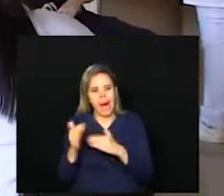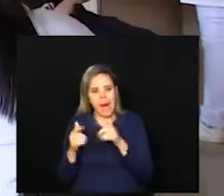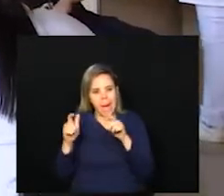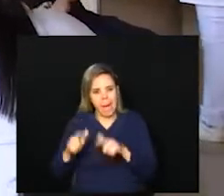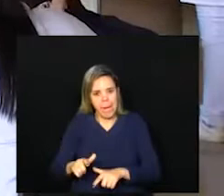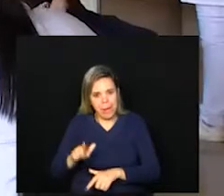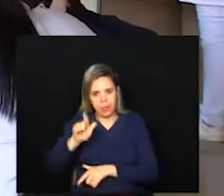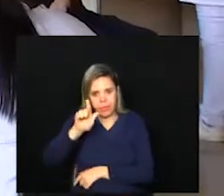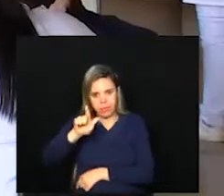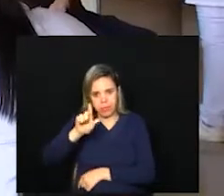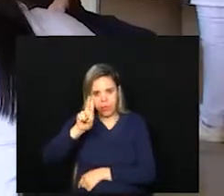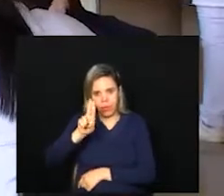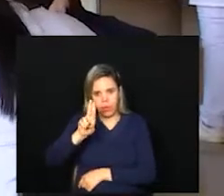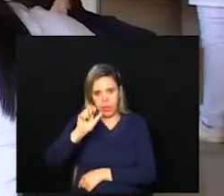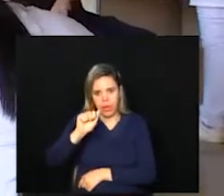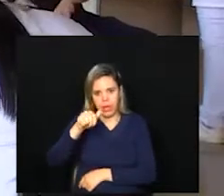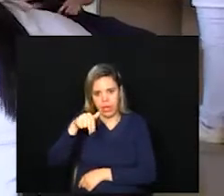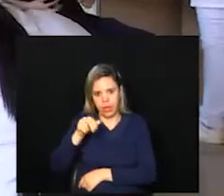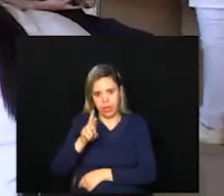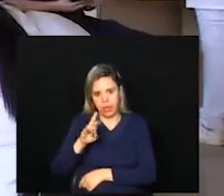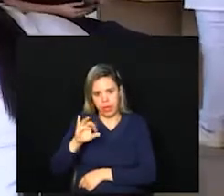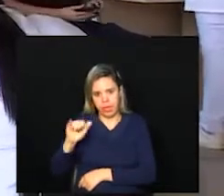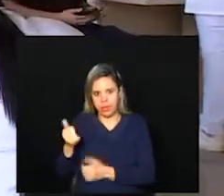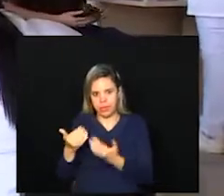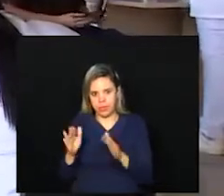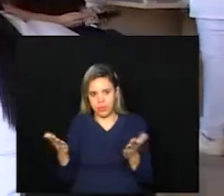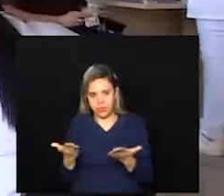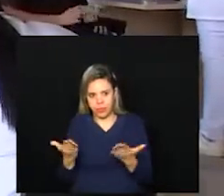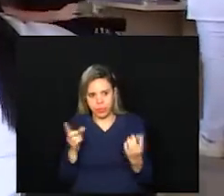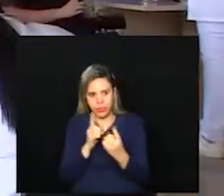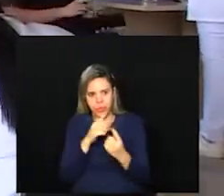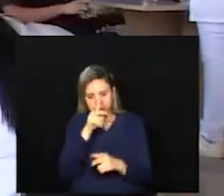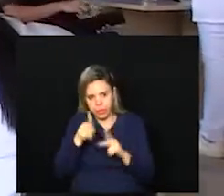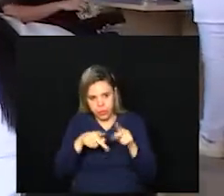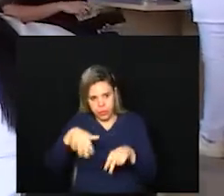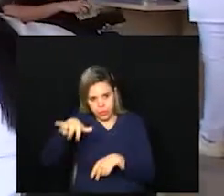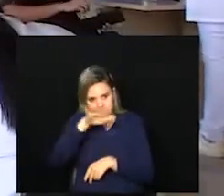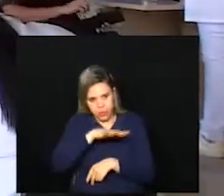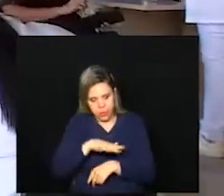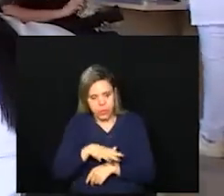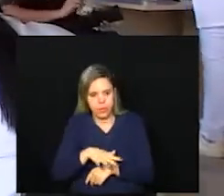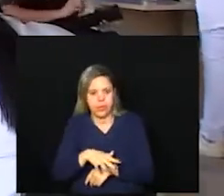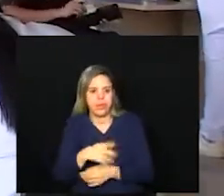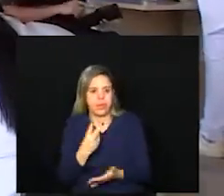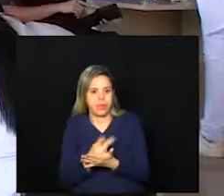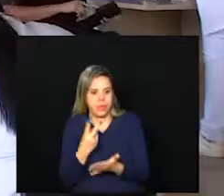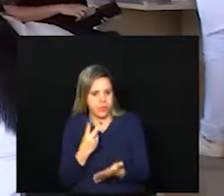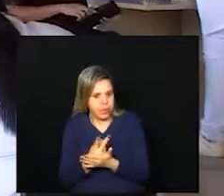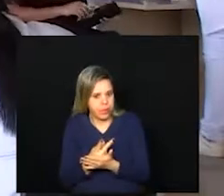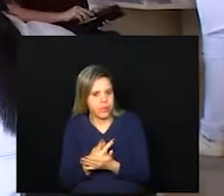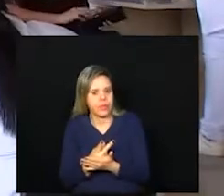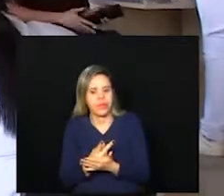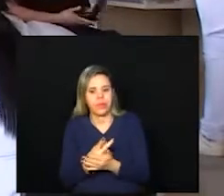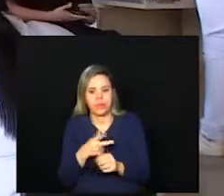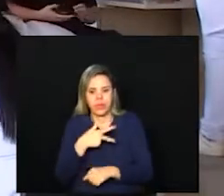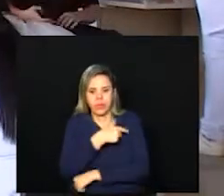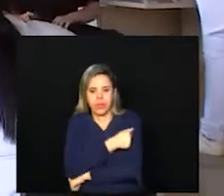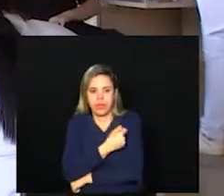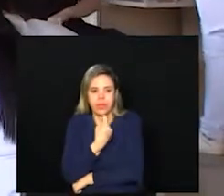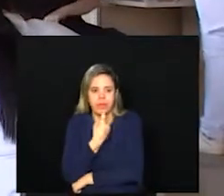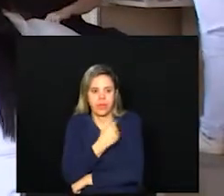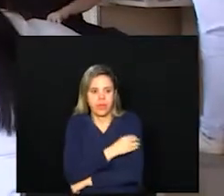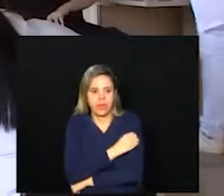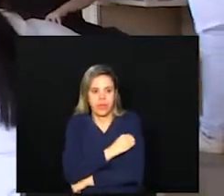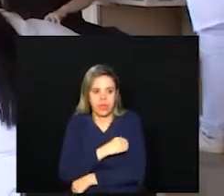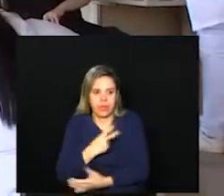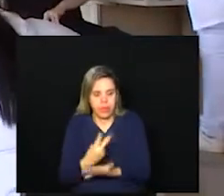espaço que abriu hoje para o atendimento da população, seguindo o mesmo rito da vacinação em Campinas, com